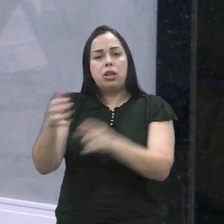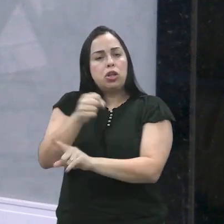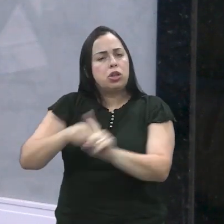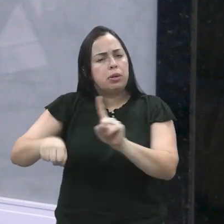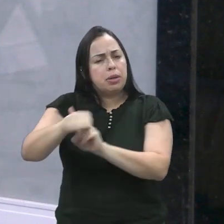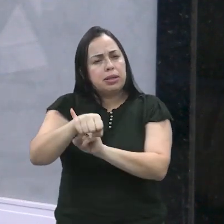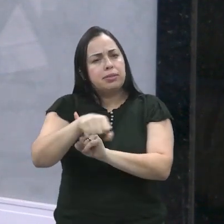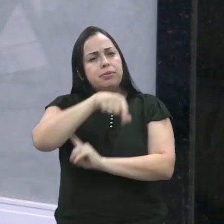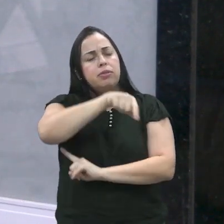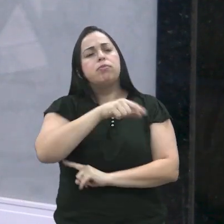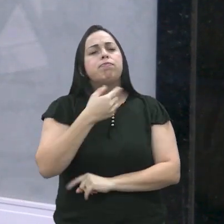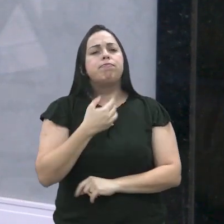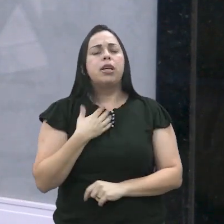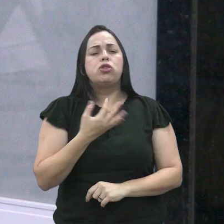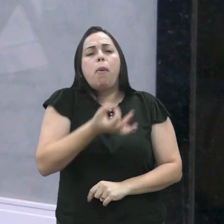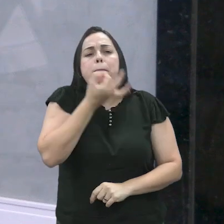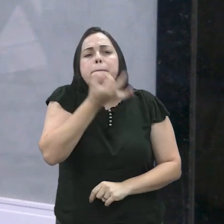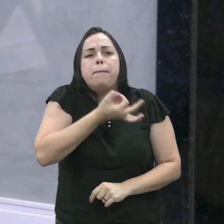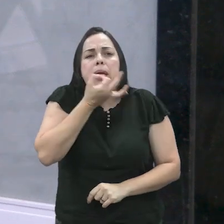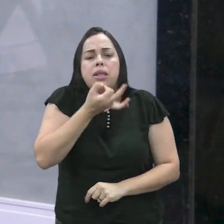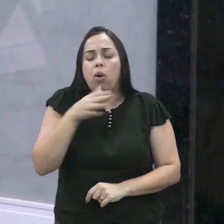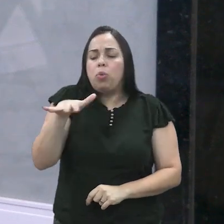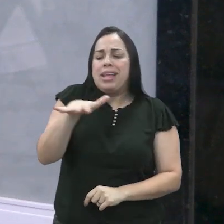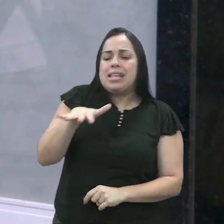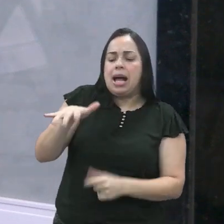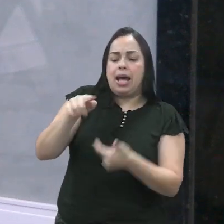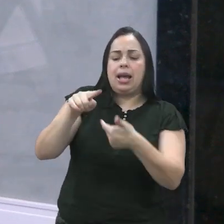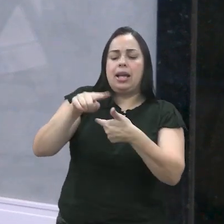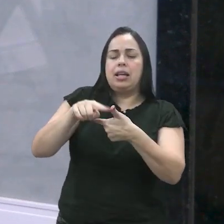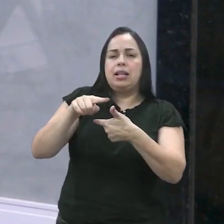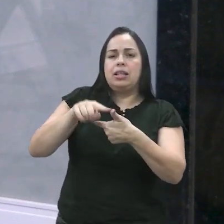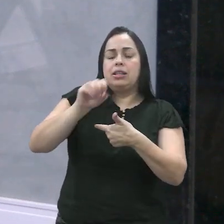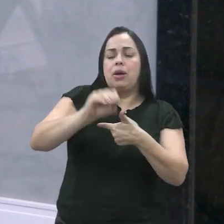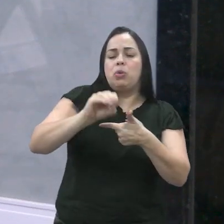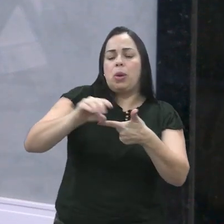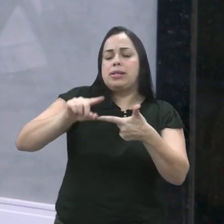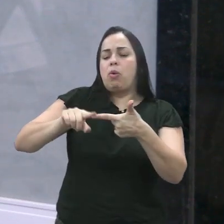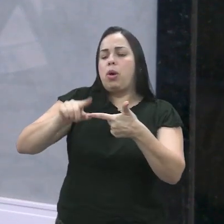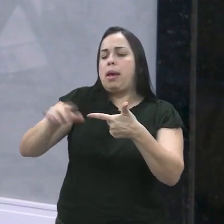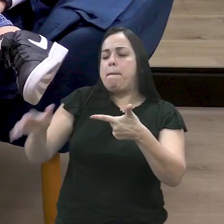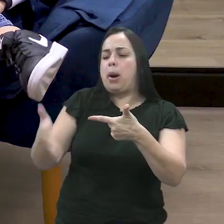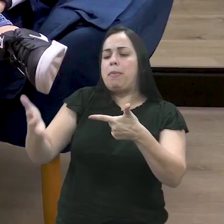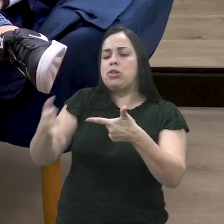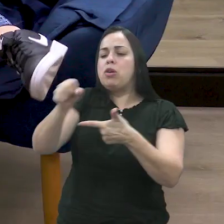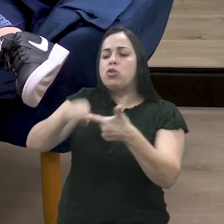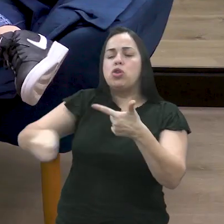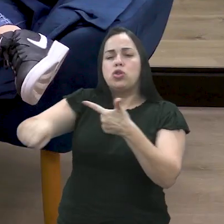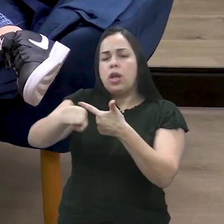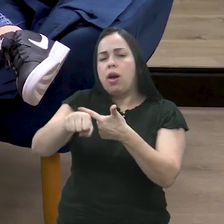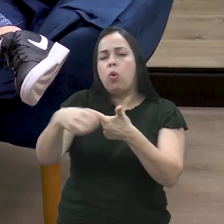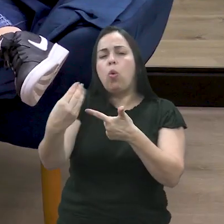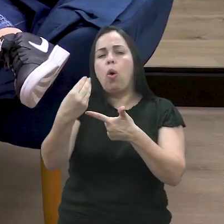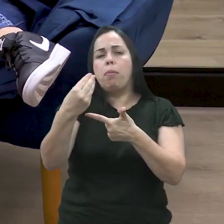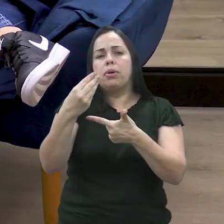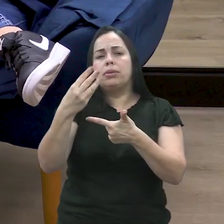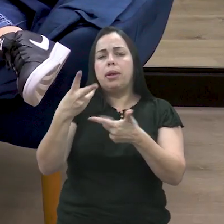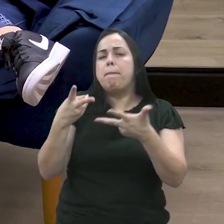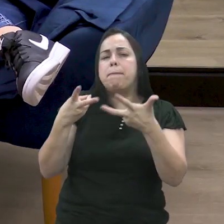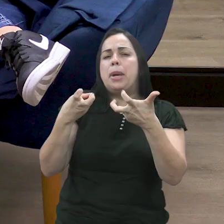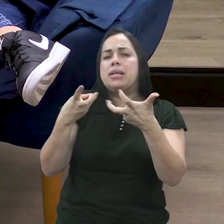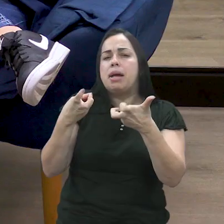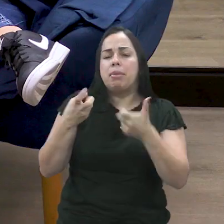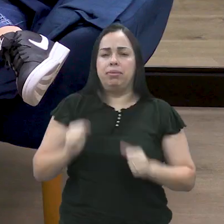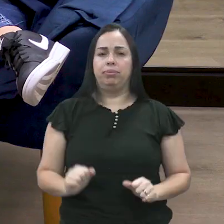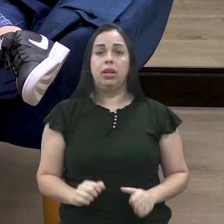Social, né? Como que você entende e enxerga essas áreas hoje em dia, principalmente a educação? Olha, isso aí é muito interessante a